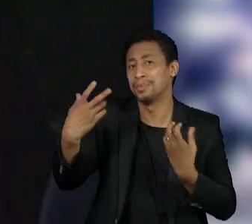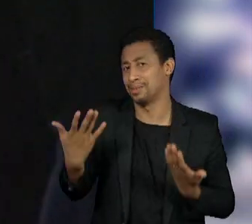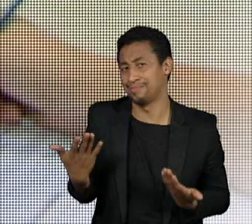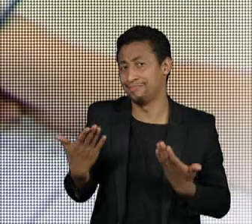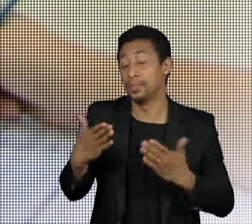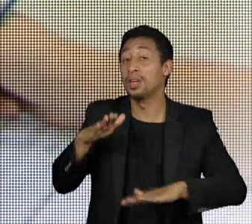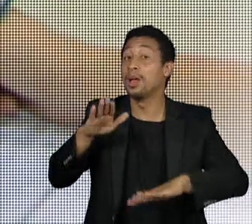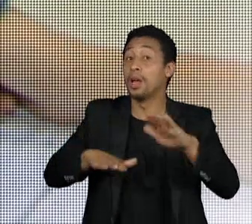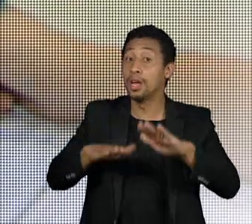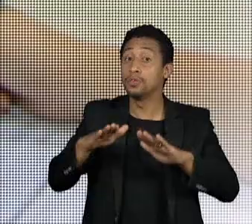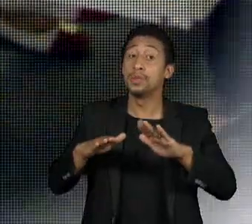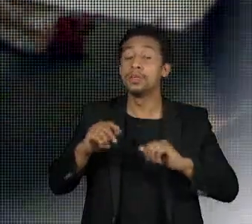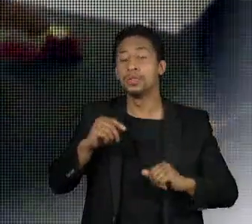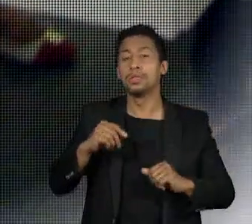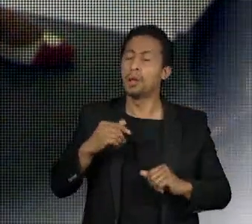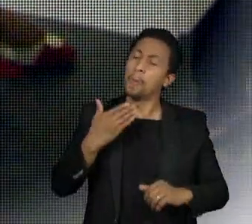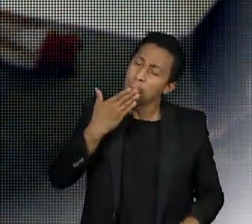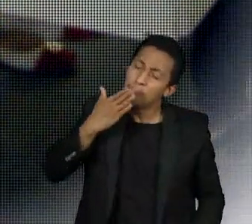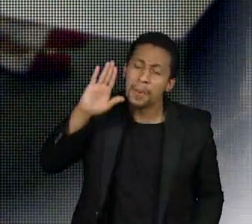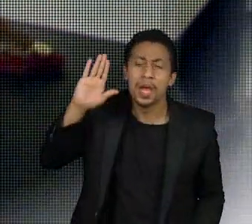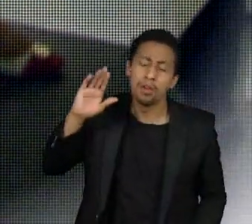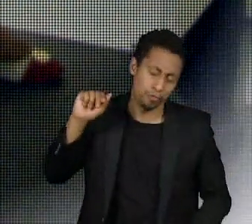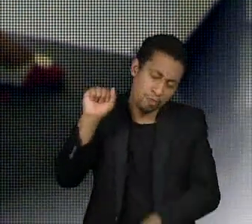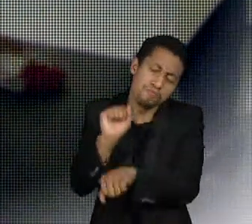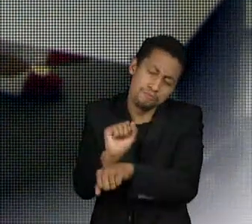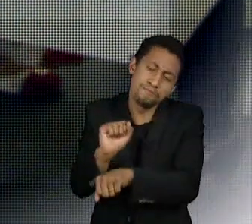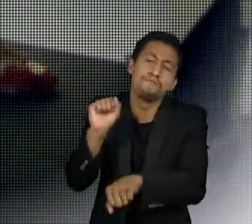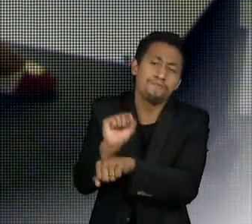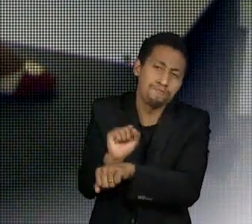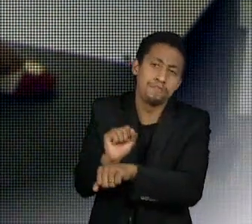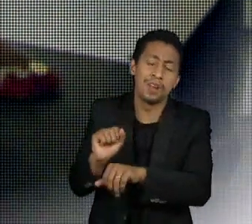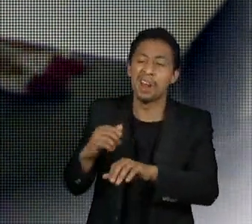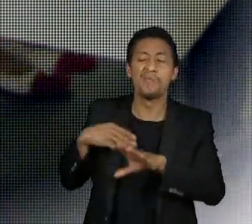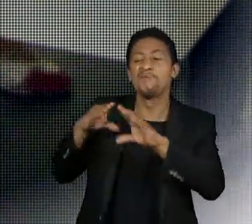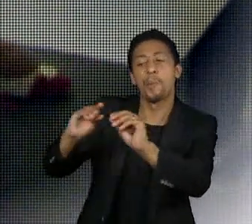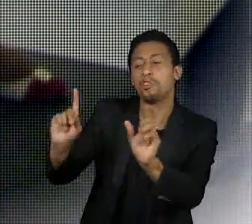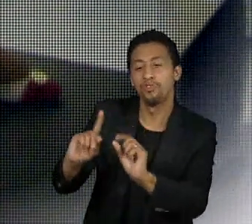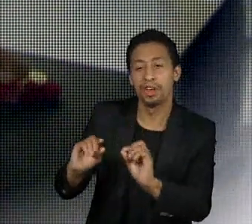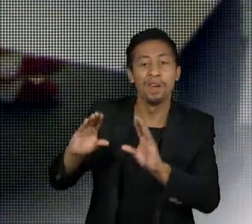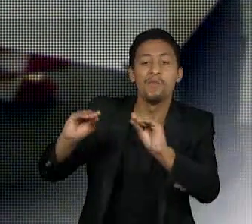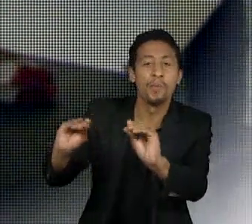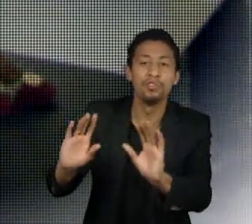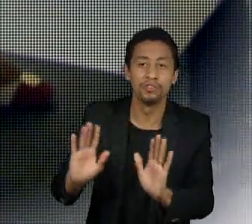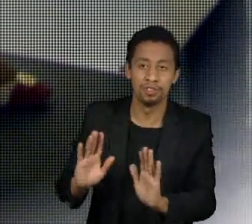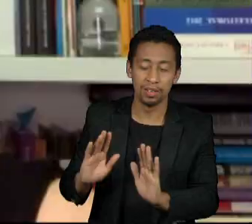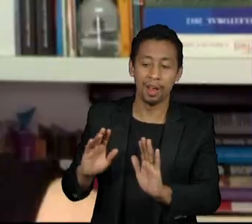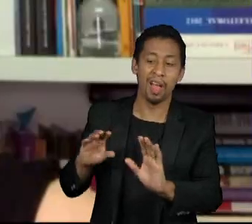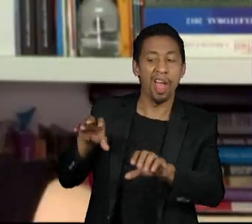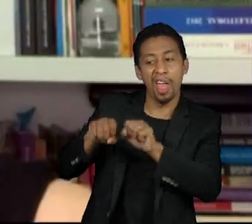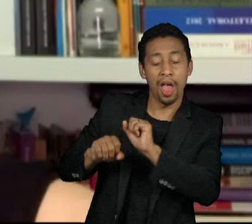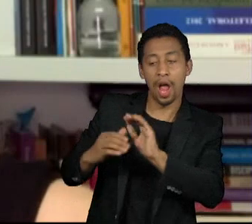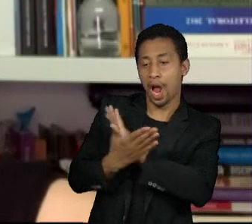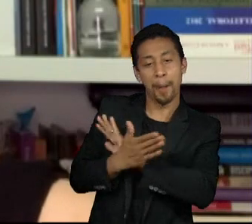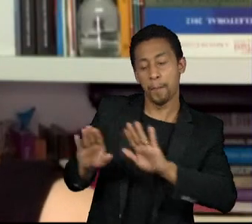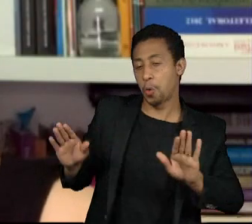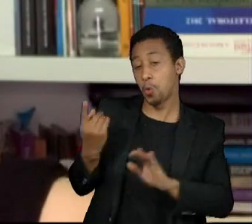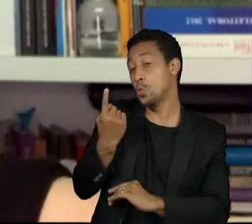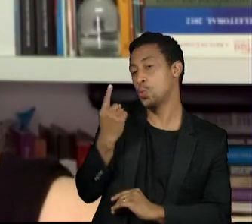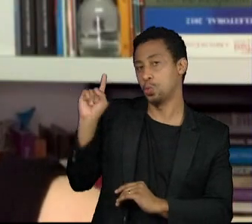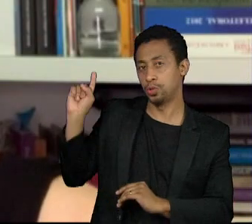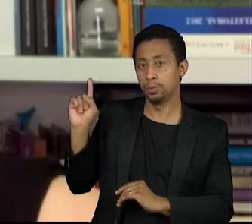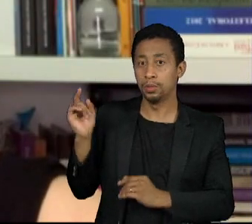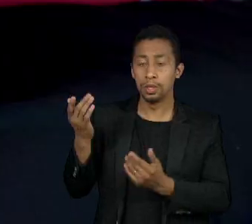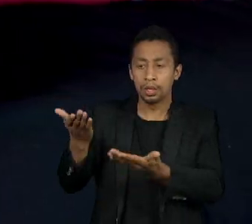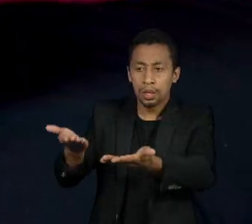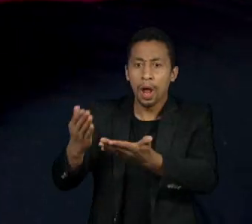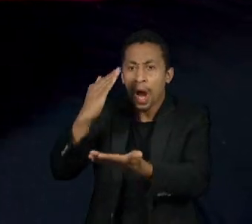agressor, ele promete mudanças, ele diz que não vai mais praticar esses abusos, que essa foi a última vez. Essa